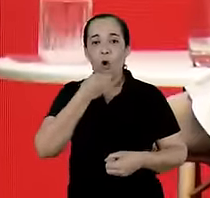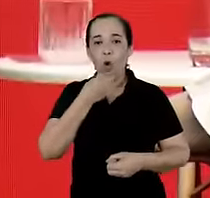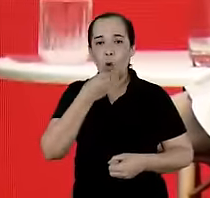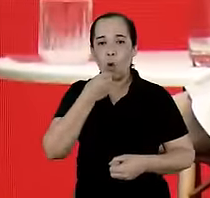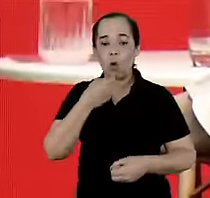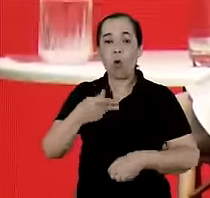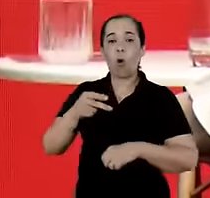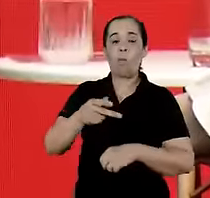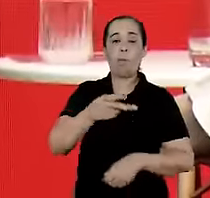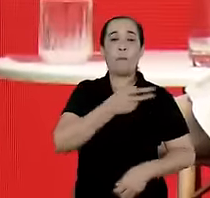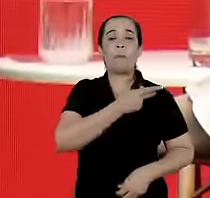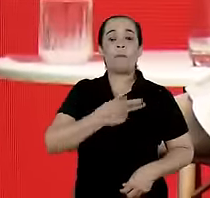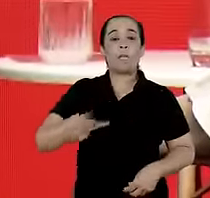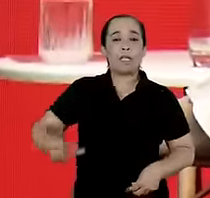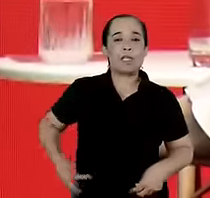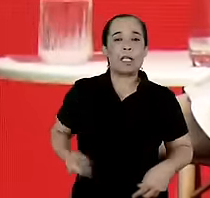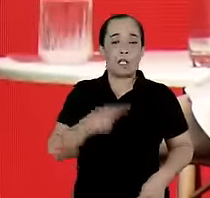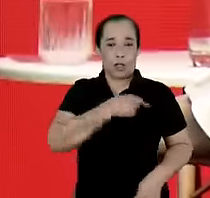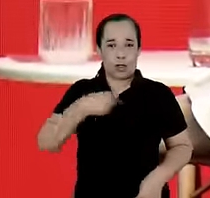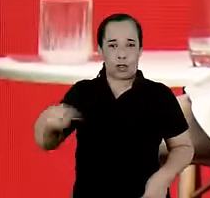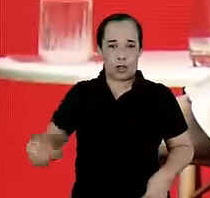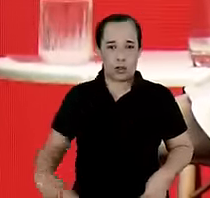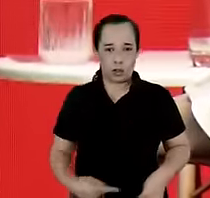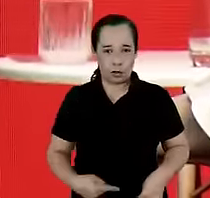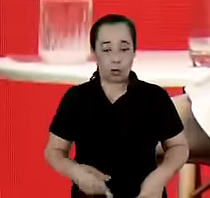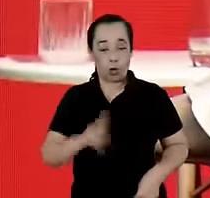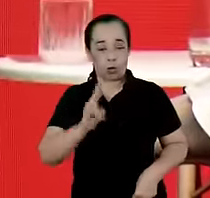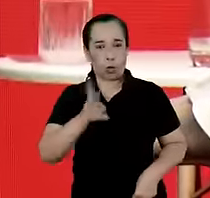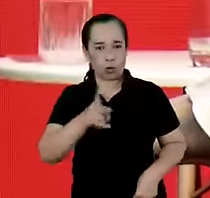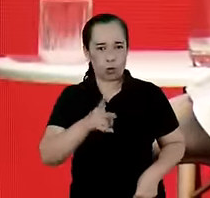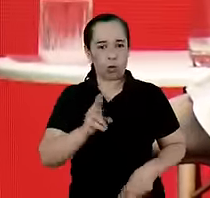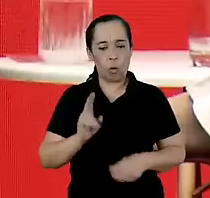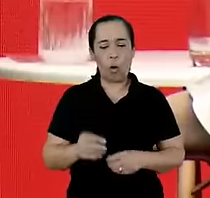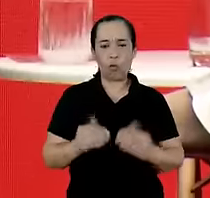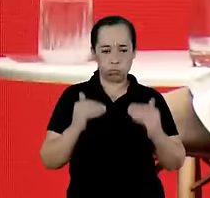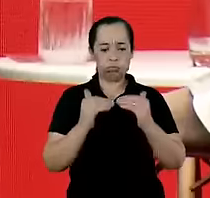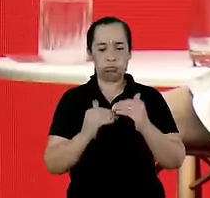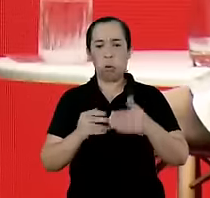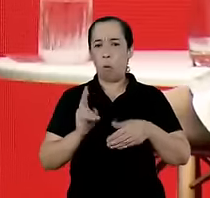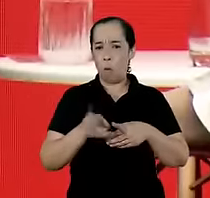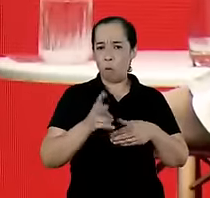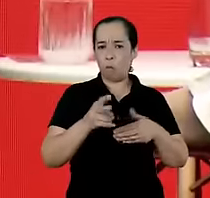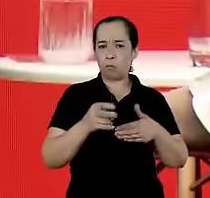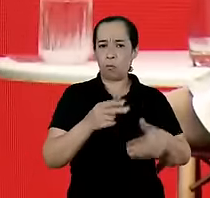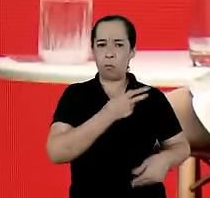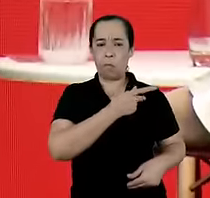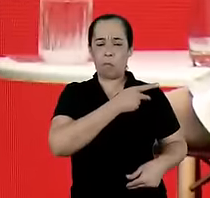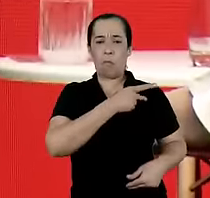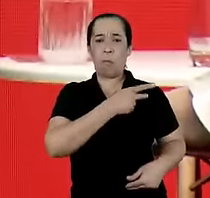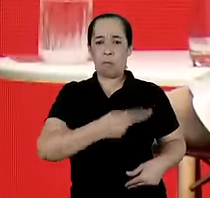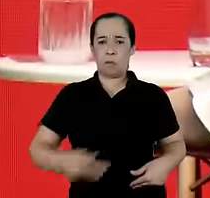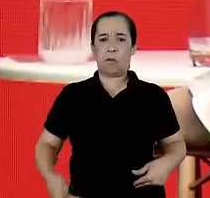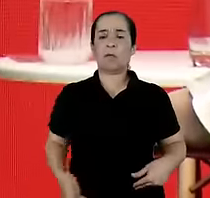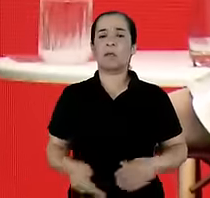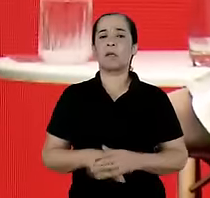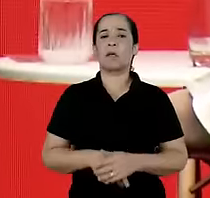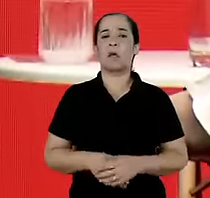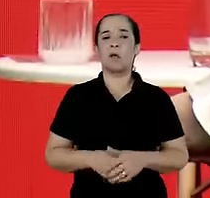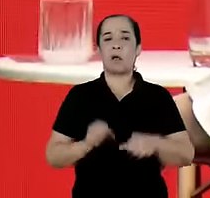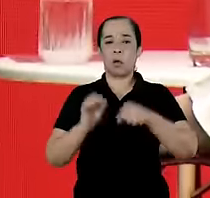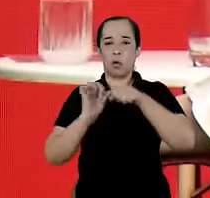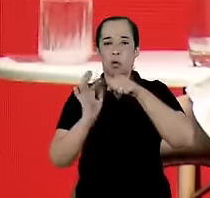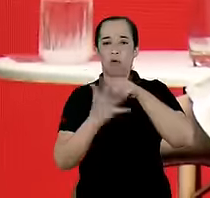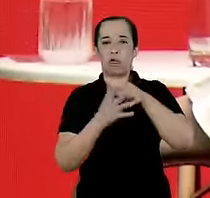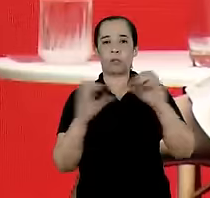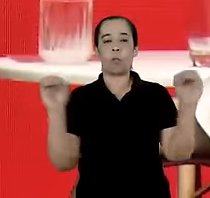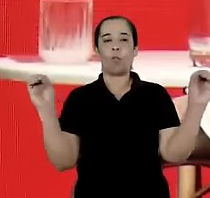recebeu renovação de Mandato dele né e teve a decisão decisão de sair do do covid zero né do programa que